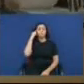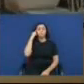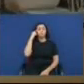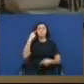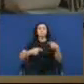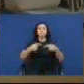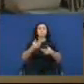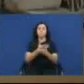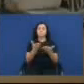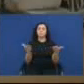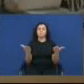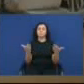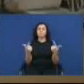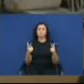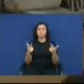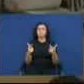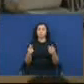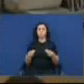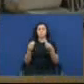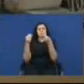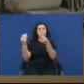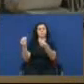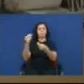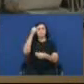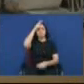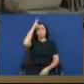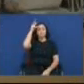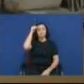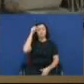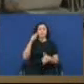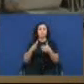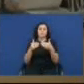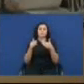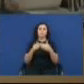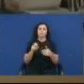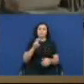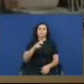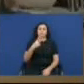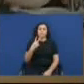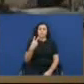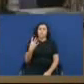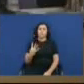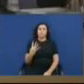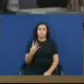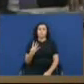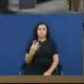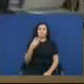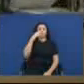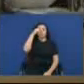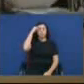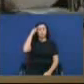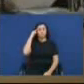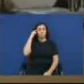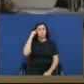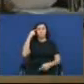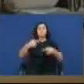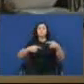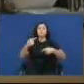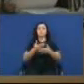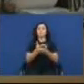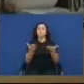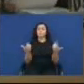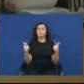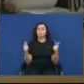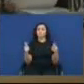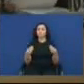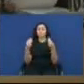discussão. Não havendo, ao executivo. Requerimento 524, vereador Dr. Júlio. Em discussão.